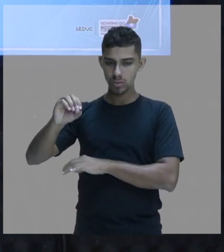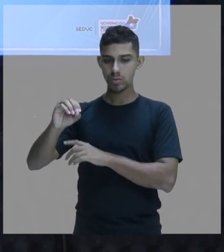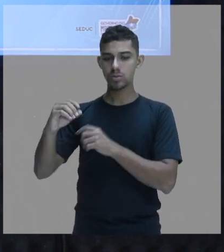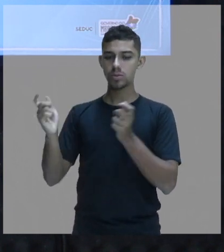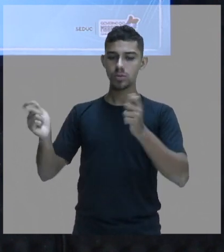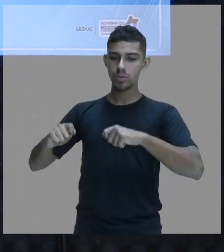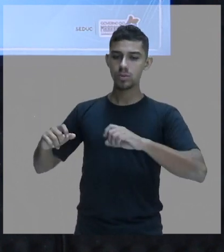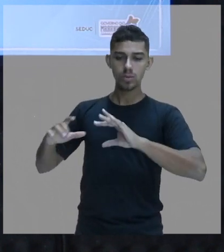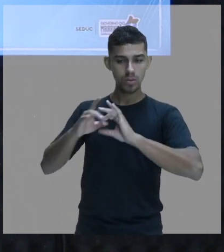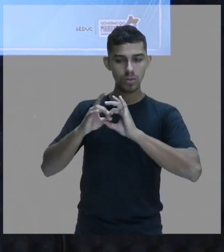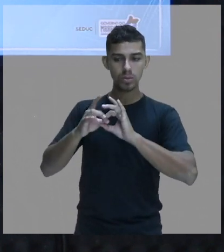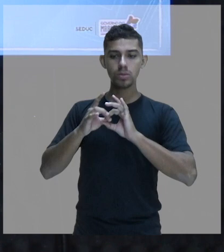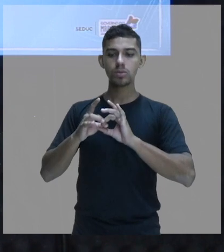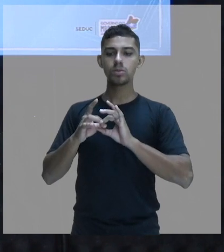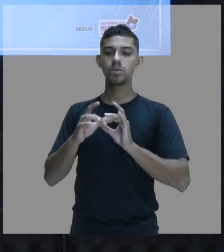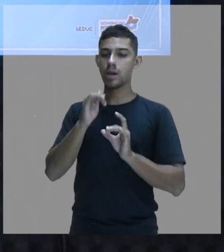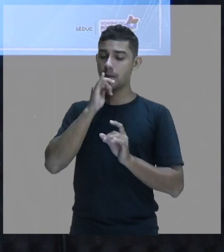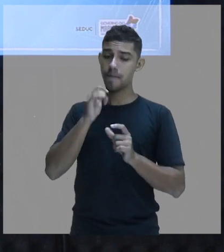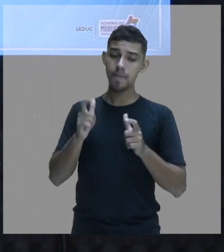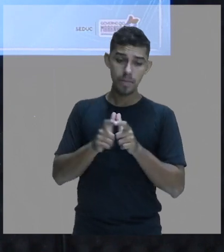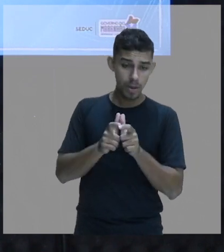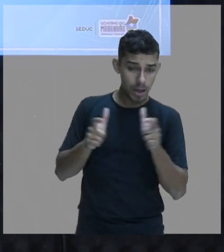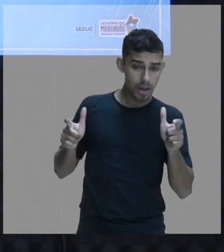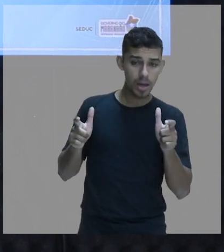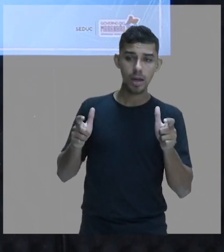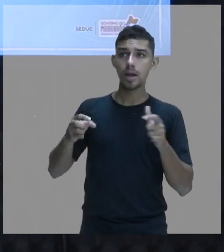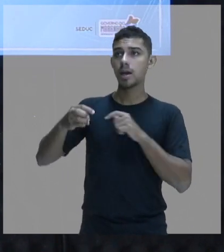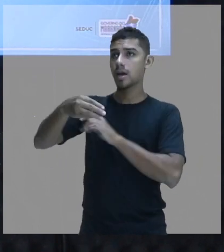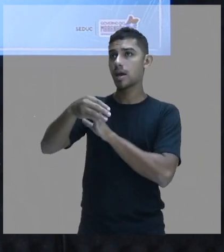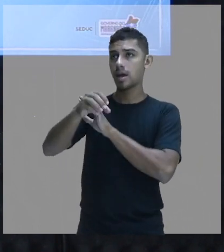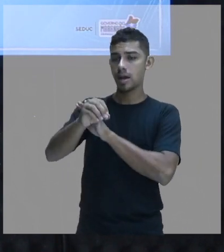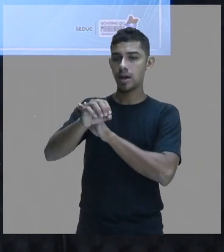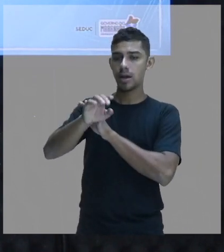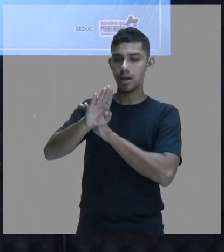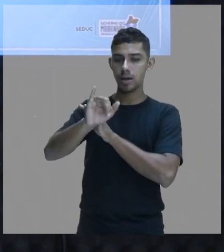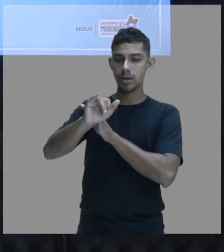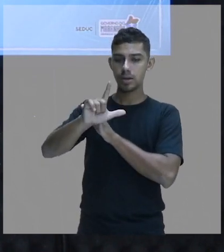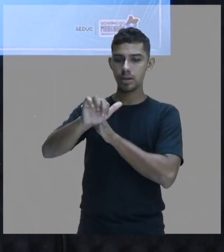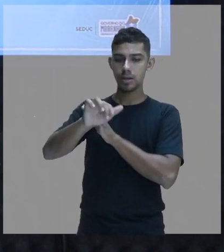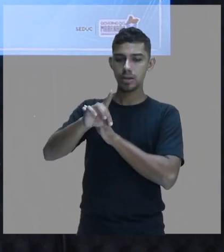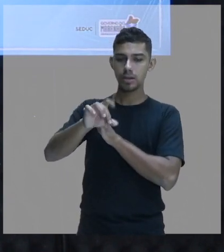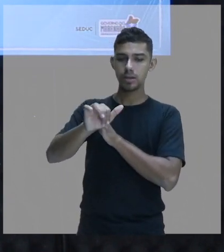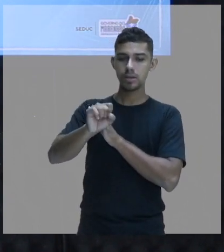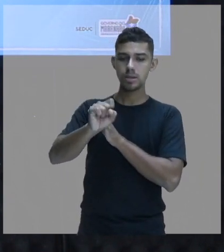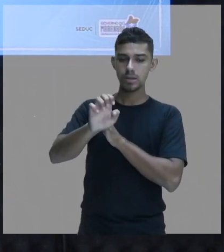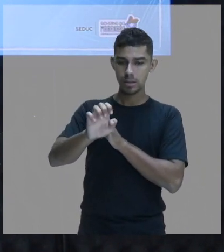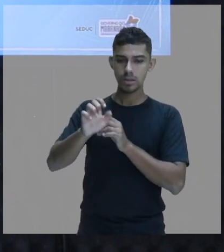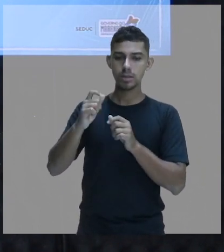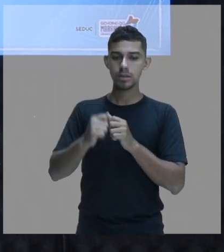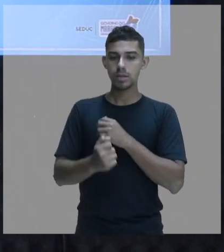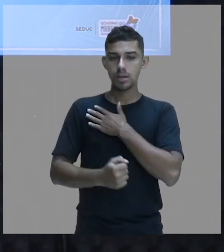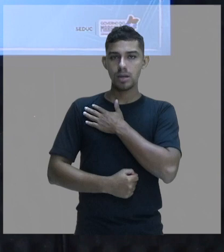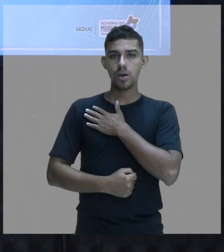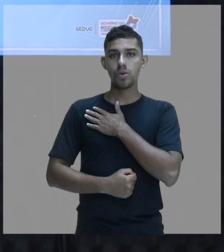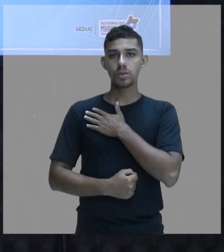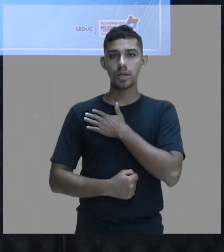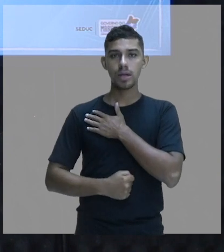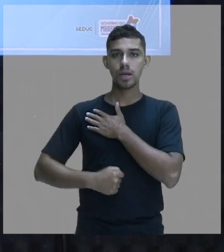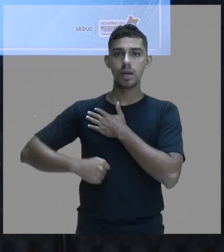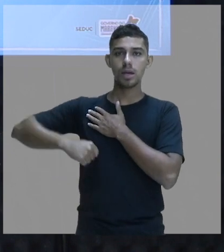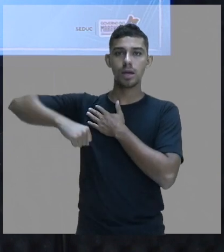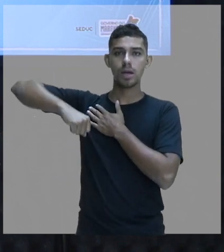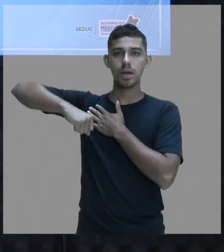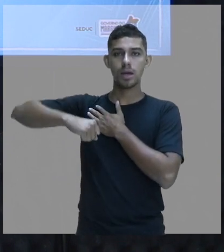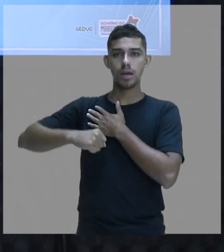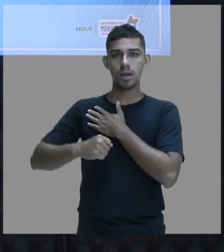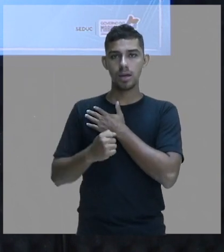glenoide. Então, essa articulação aqui ela tem uma grande mobilidade. A gente consegue fazer uma abdução, que é abrir o braço. A gente consegue